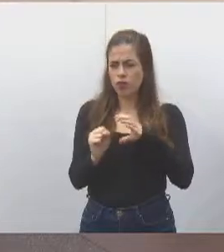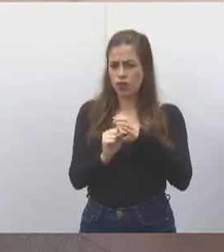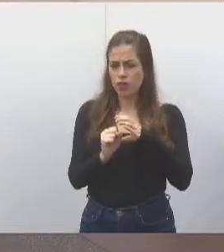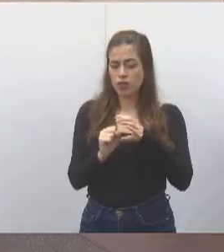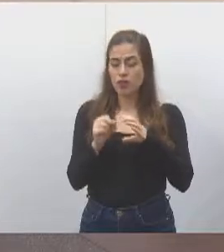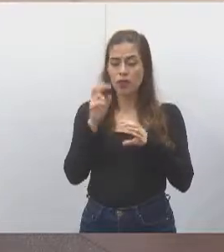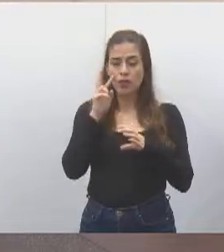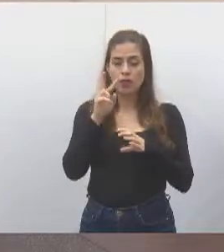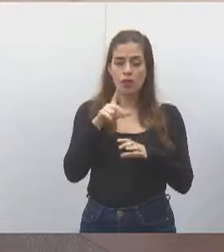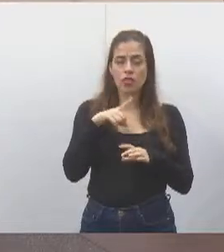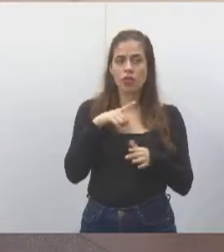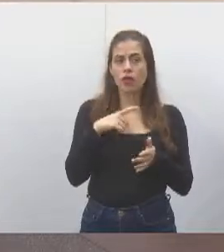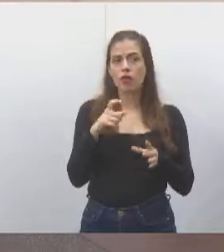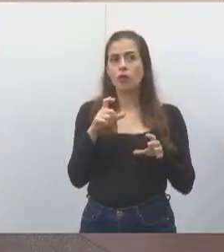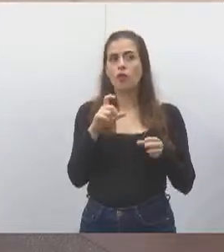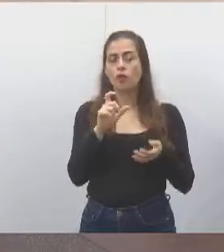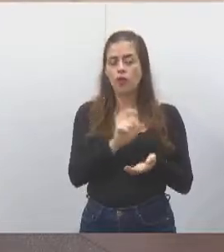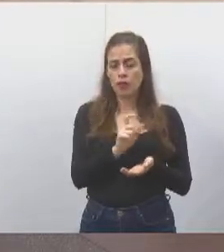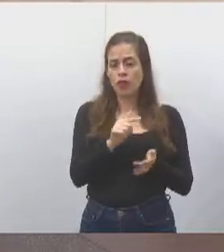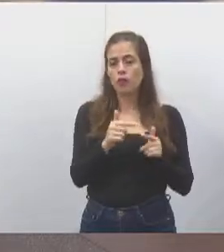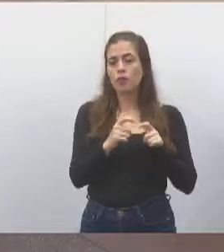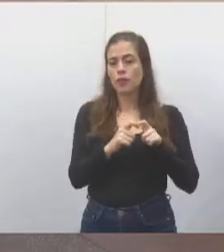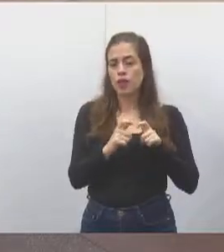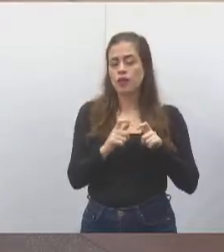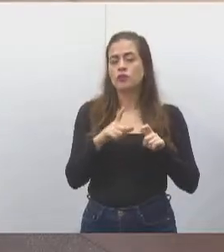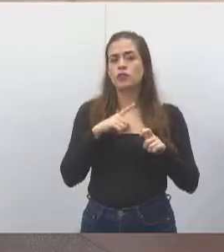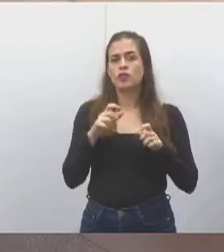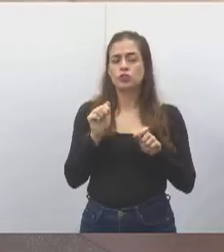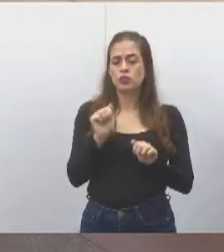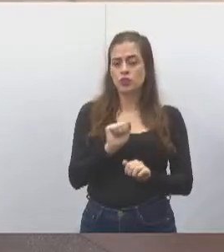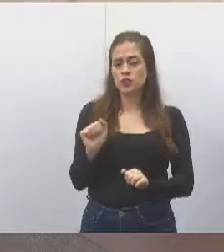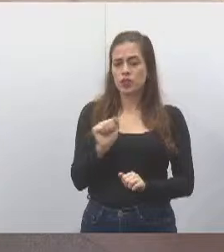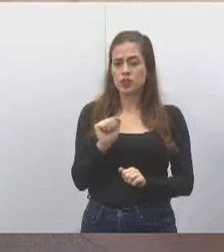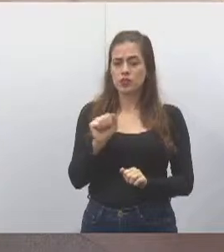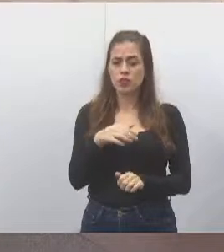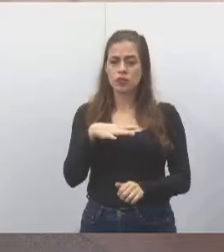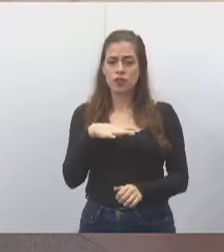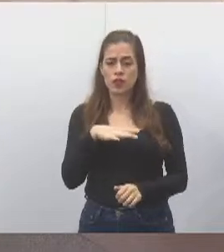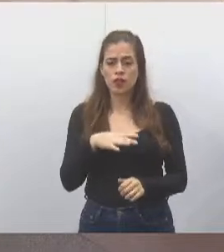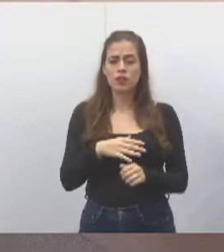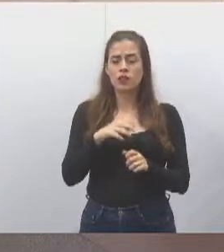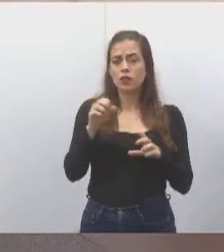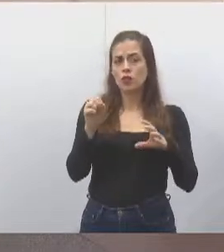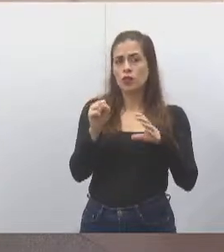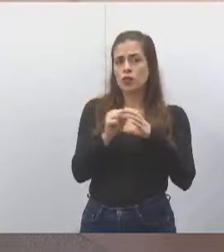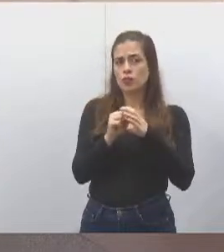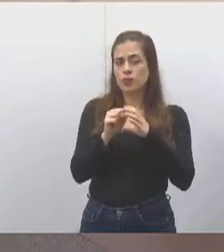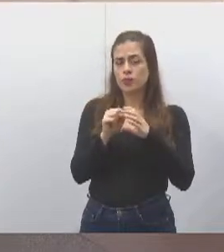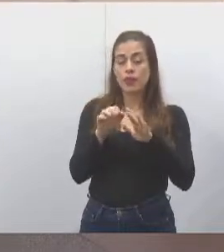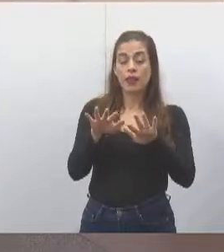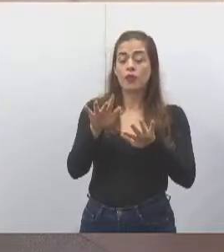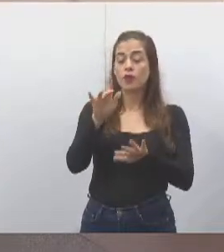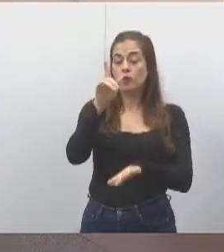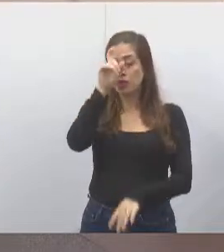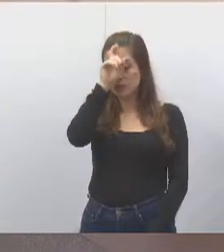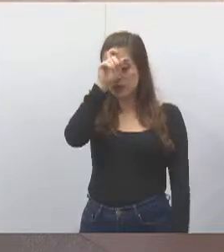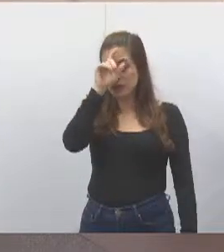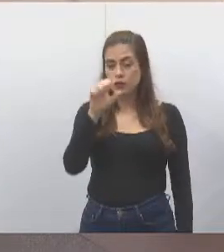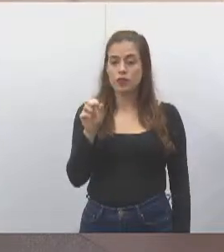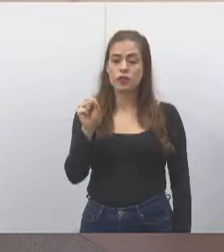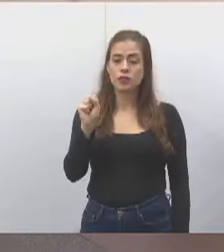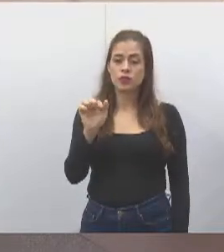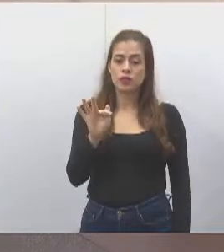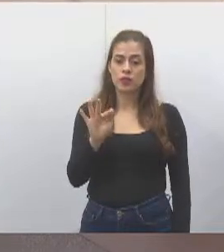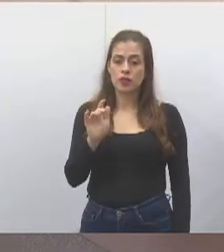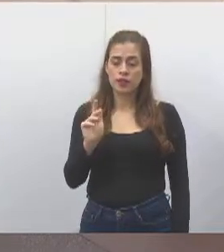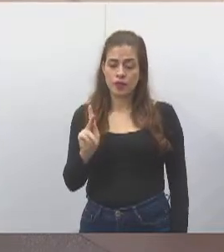temos convênios aqui, associações municipais, Hospital São Francisco, CEPAC, etc. Também temos manutenção de